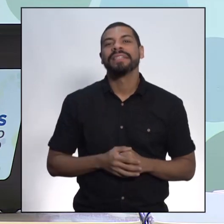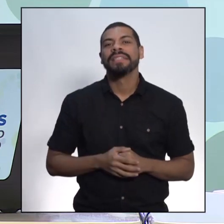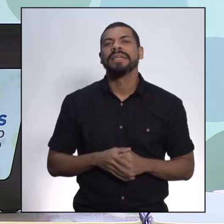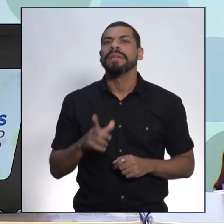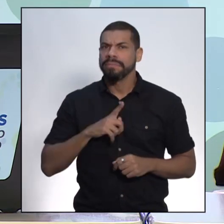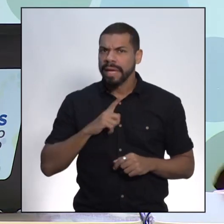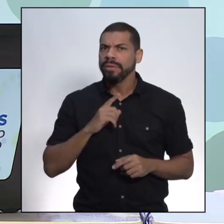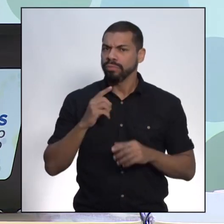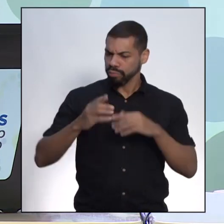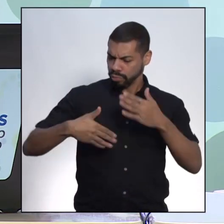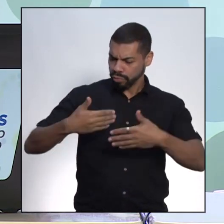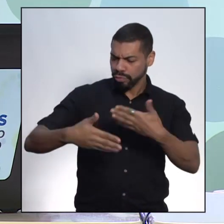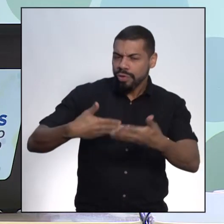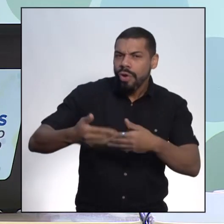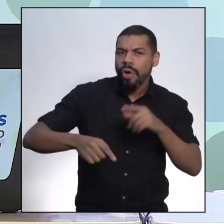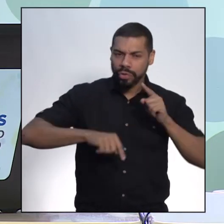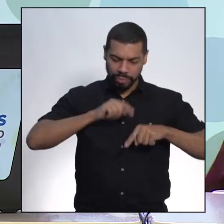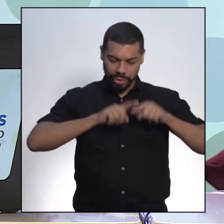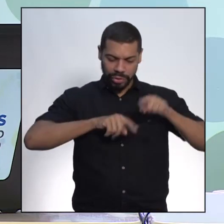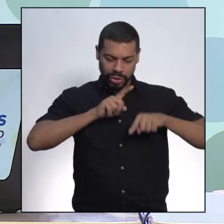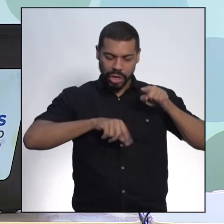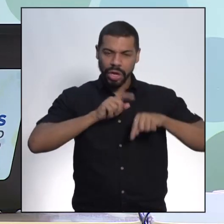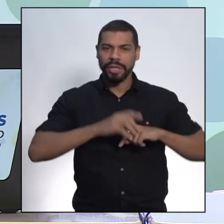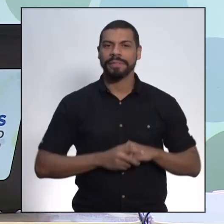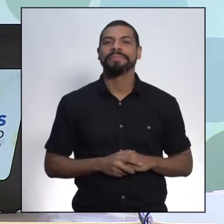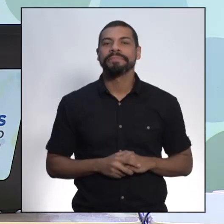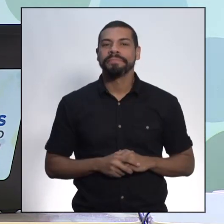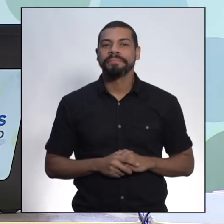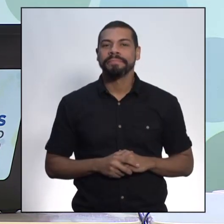desenvolvedor de materiais, que é